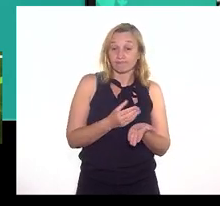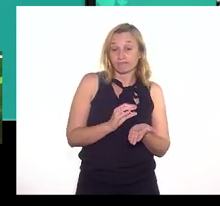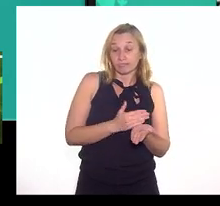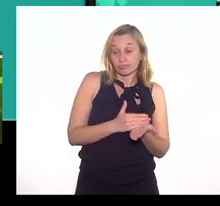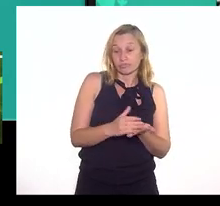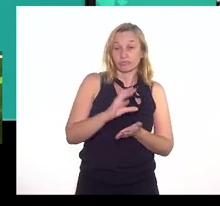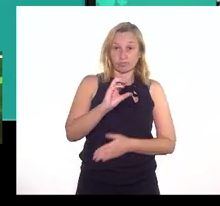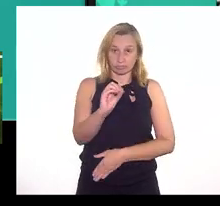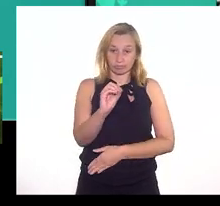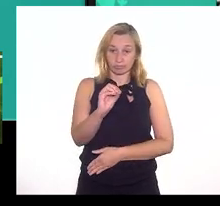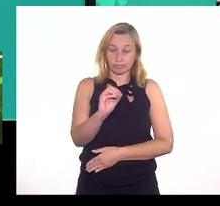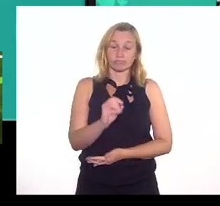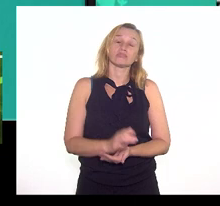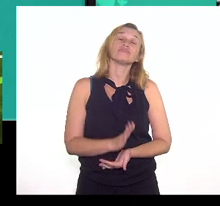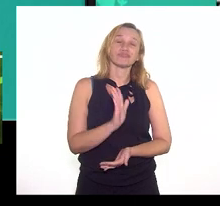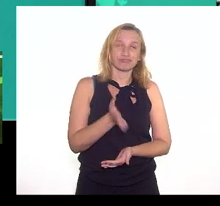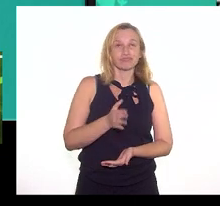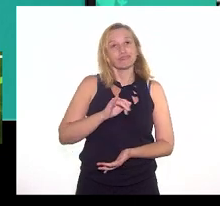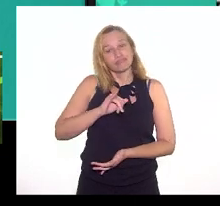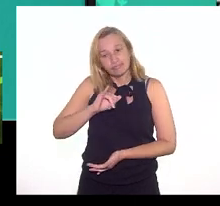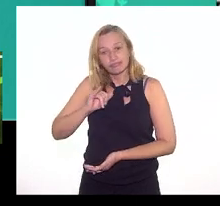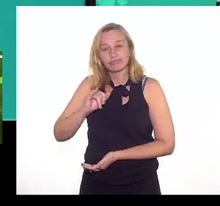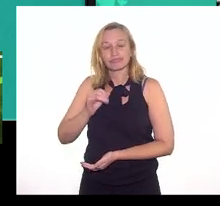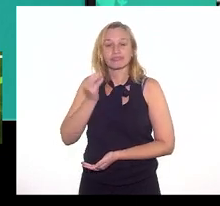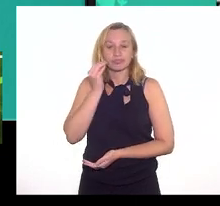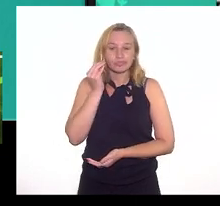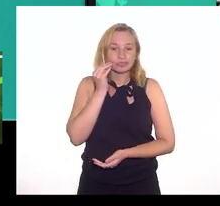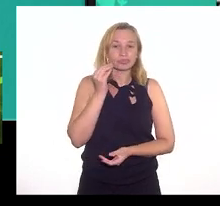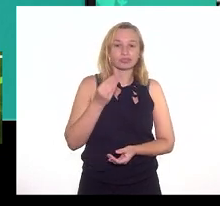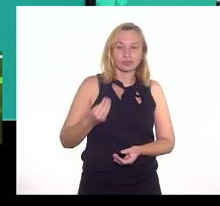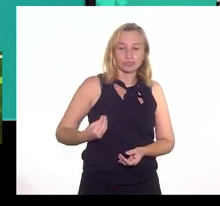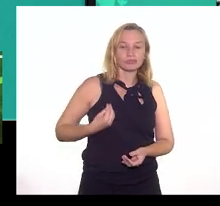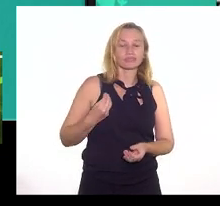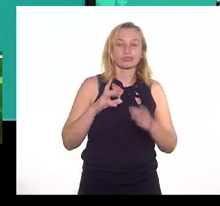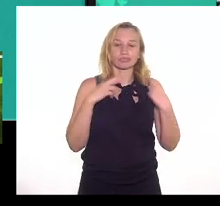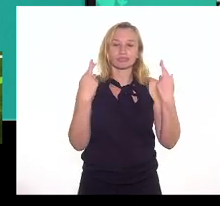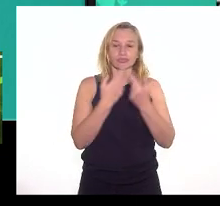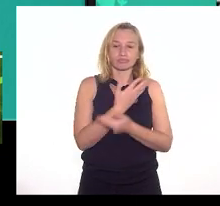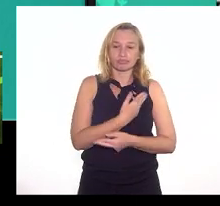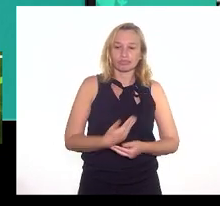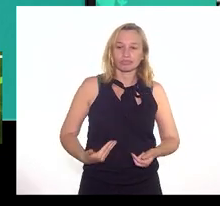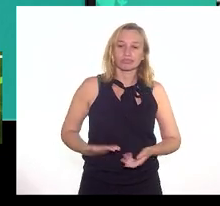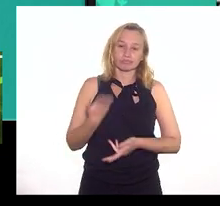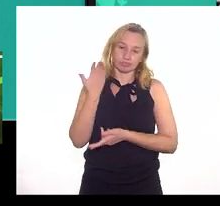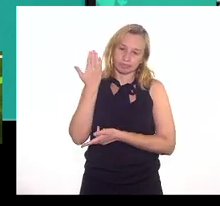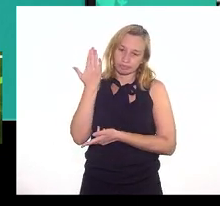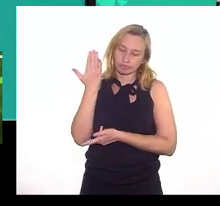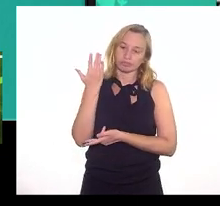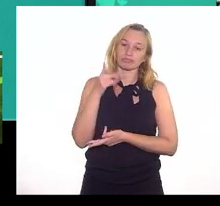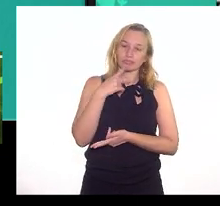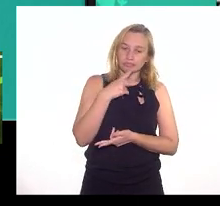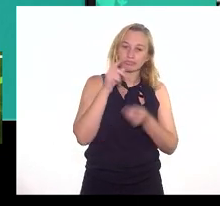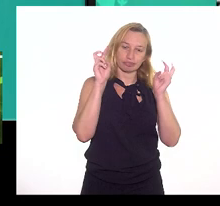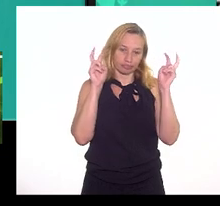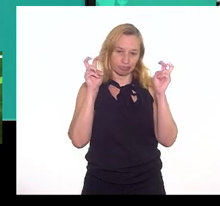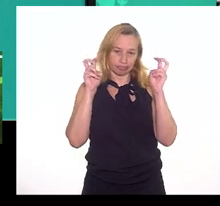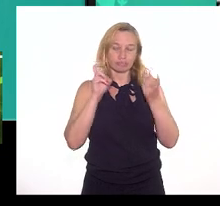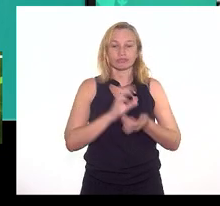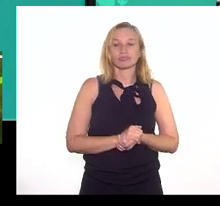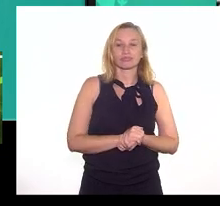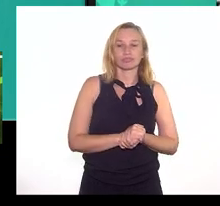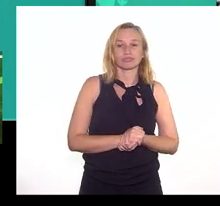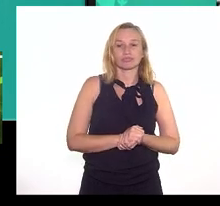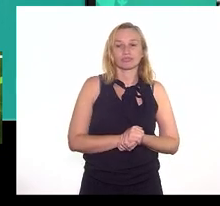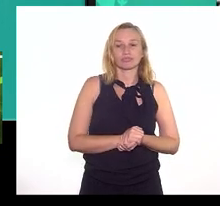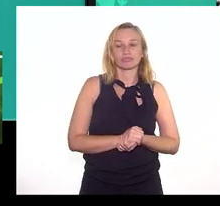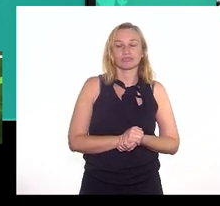zero. Acho que a gente já teve oportunidade de estar presencialmente numa audiência há um tempo atrás e falar sobre isso.